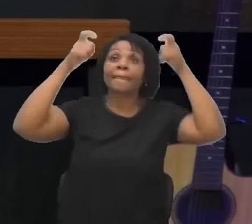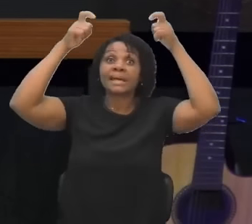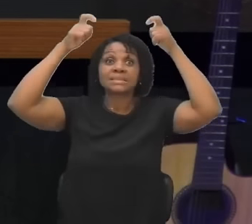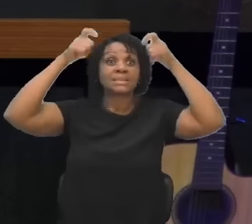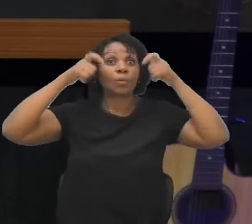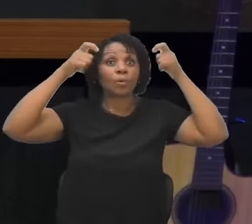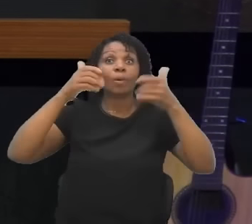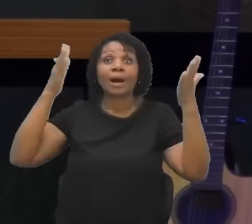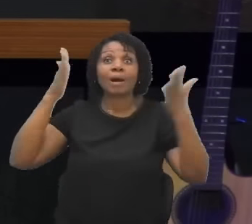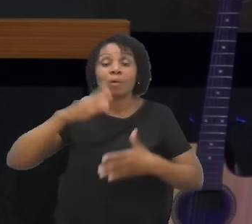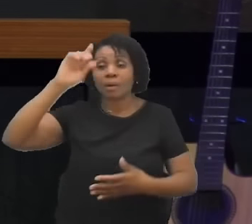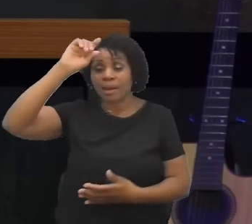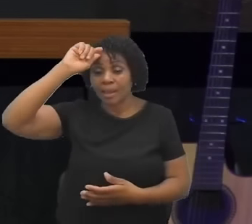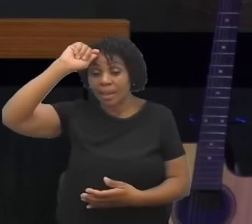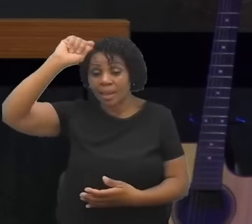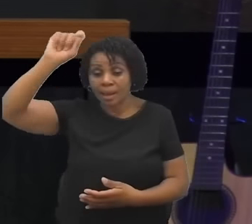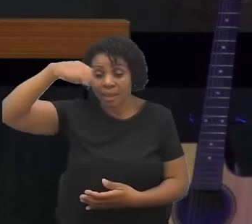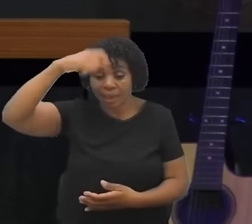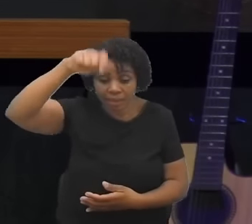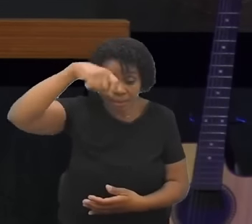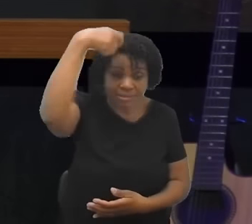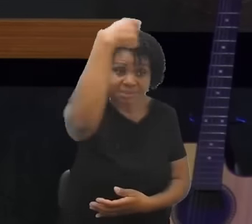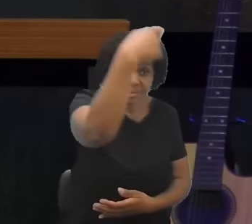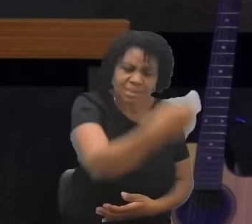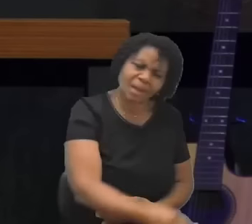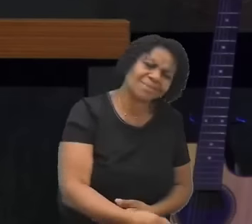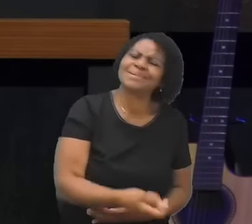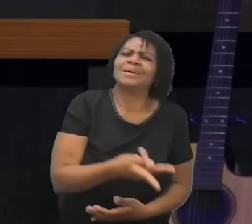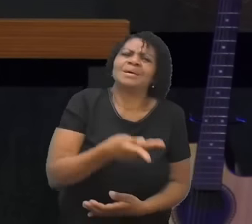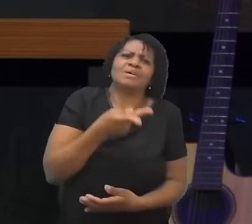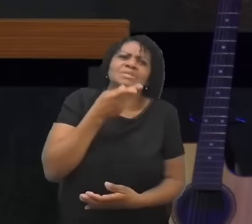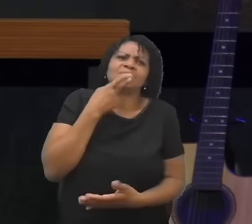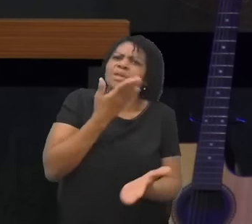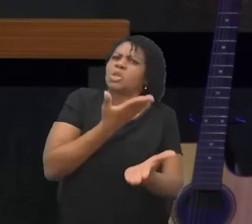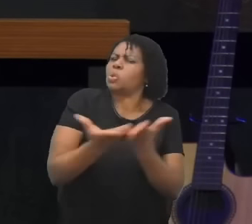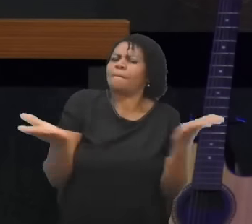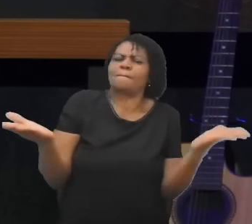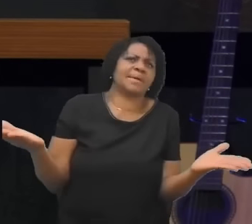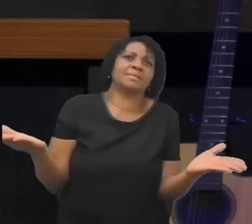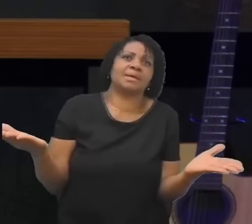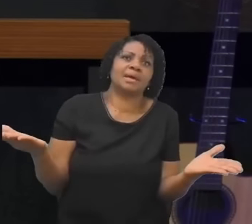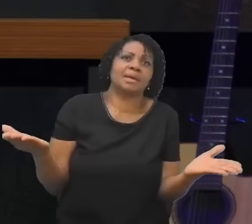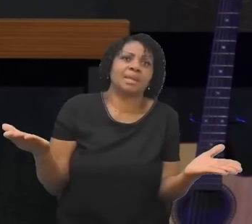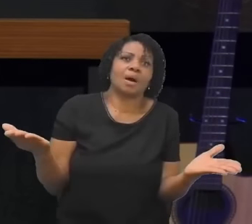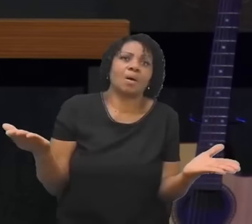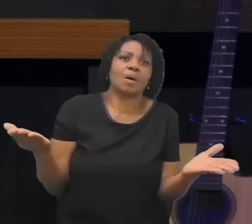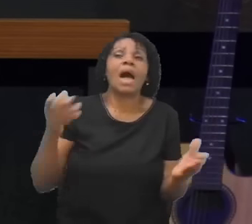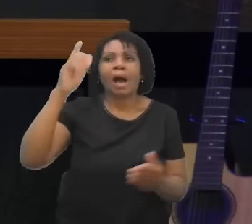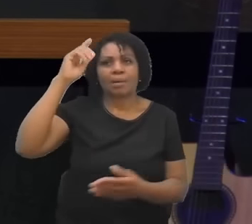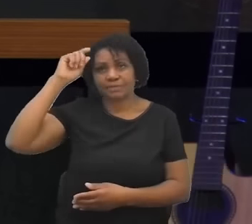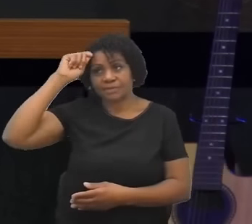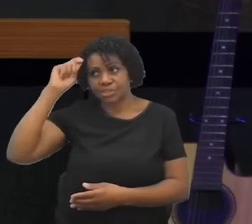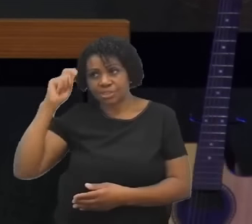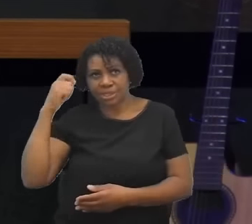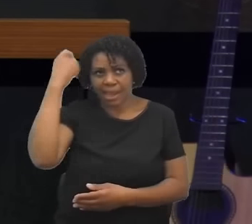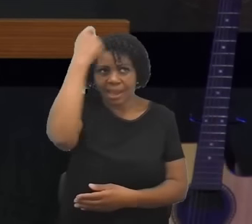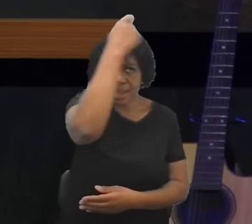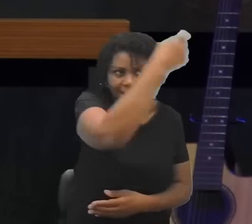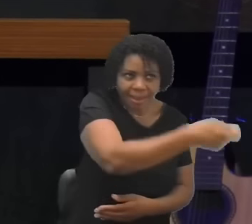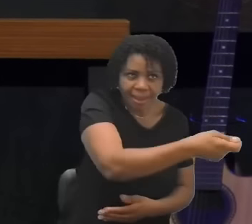agora, ela é lançada diante do cordeiro. Mas peraí, você falou para não perder a coroa. Quando ela é lançada diante do cordeiro, ela